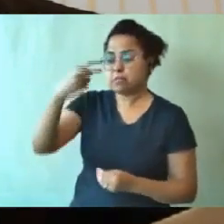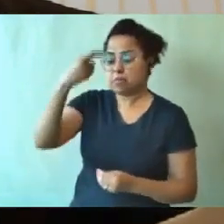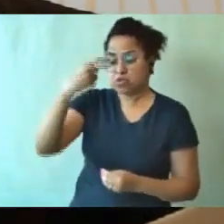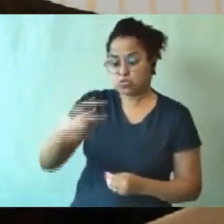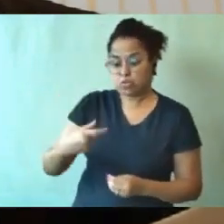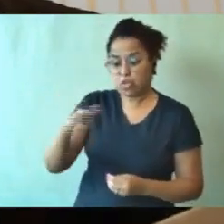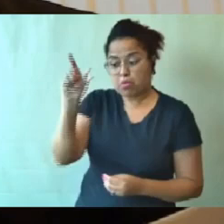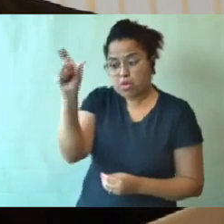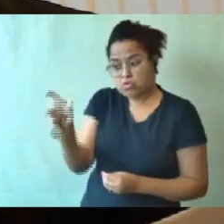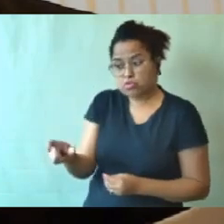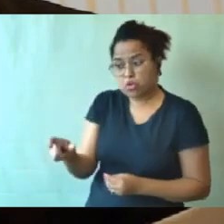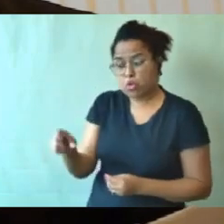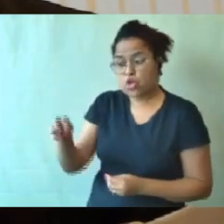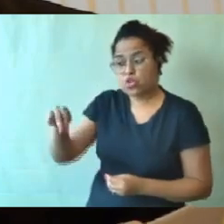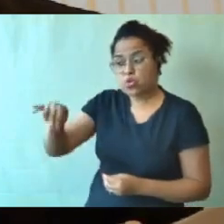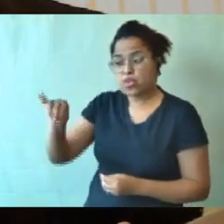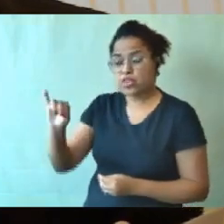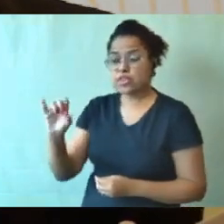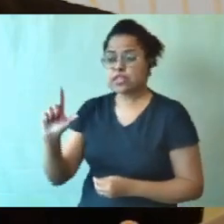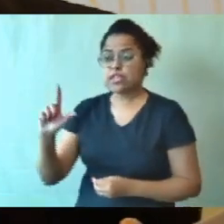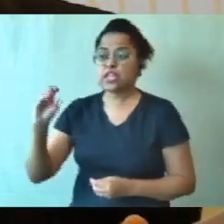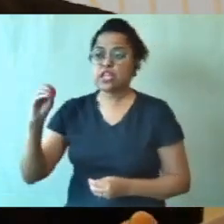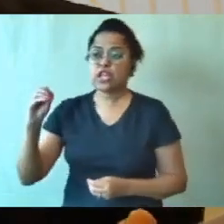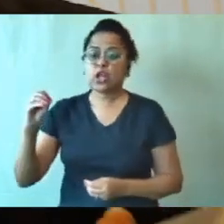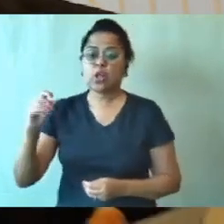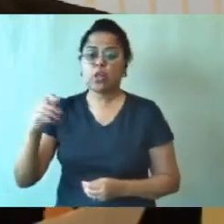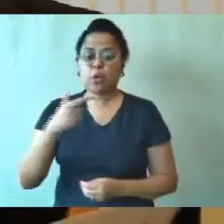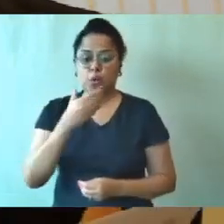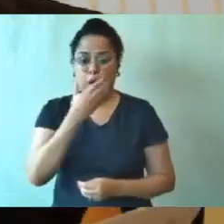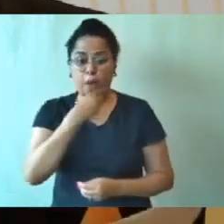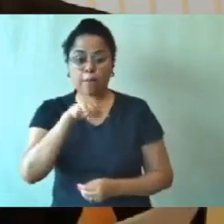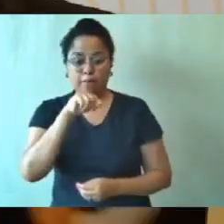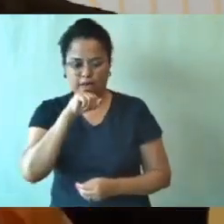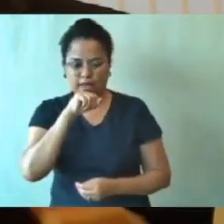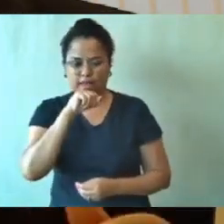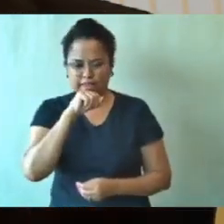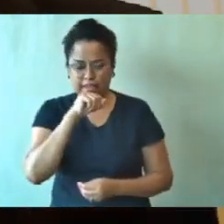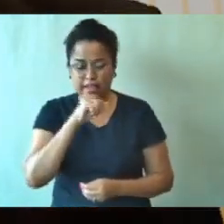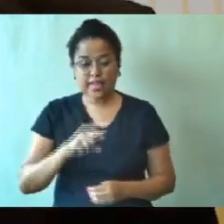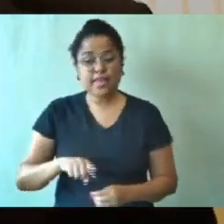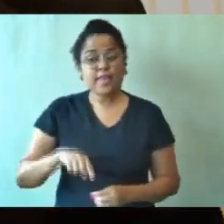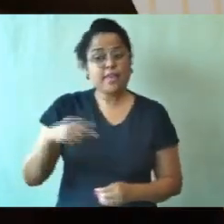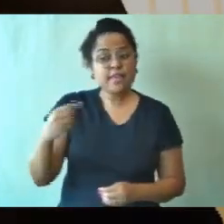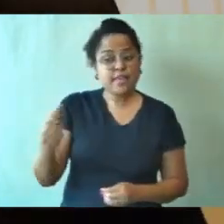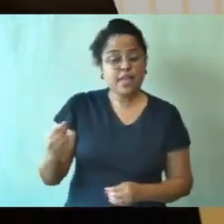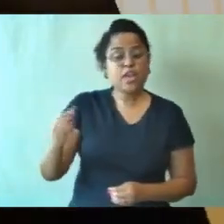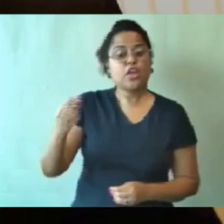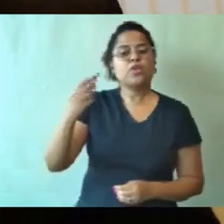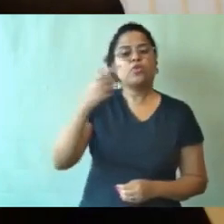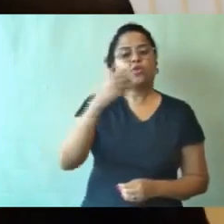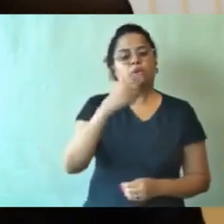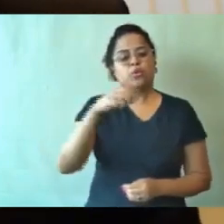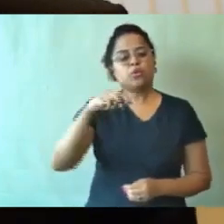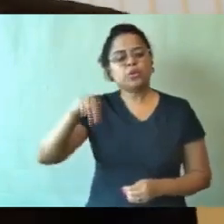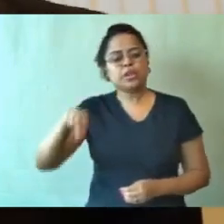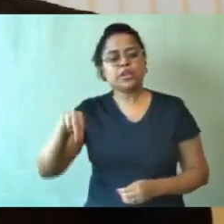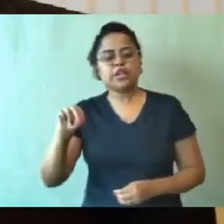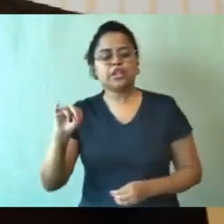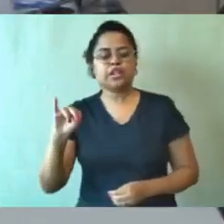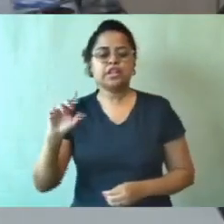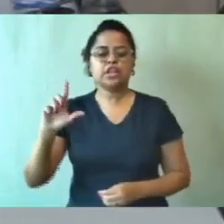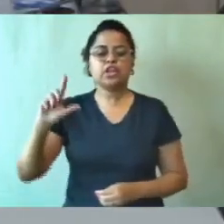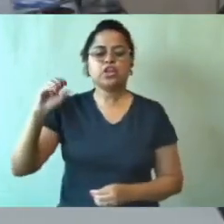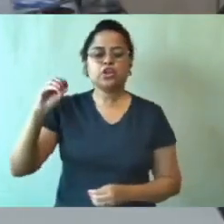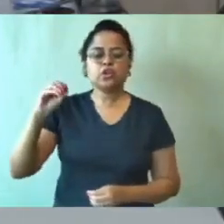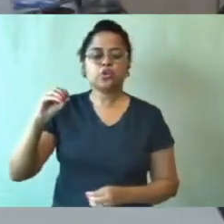Nilo Júnior, o representante dele, não sei, alguém que assinou pela empresa que ele estava entrando. Não, é porque esse é o